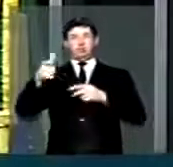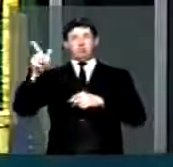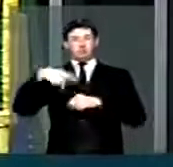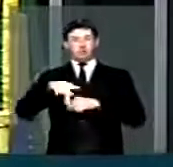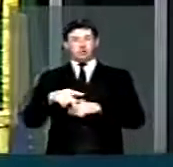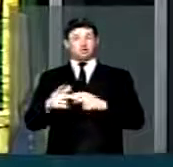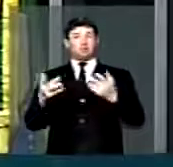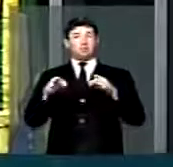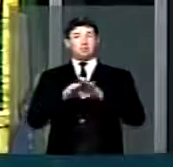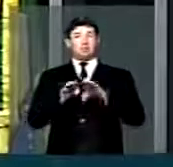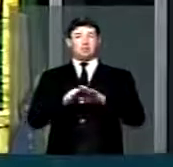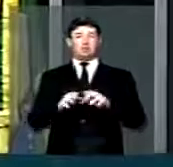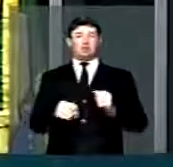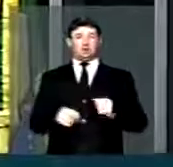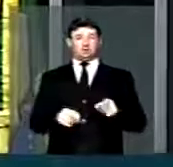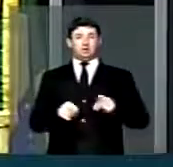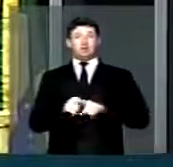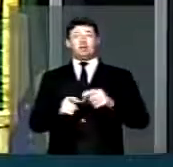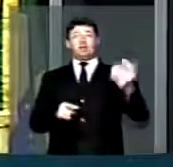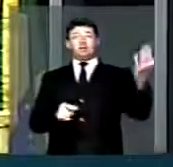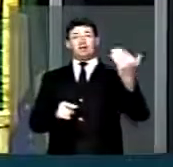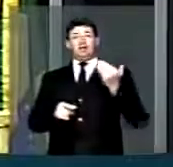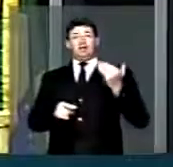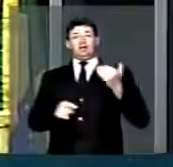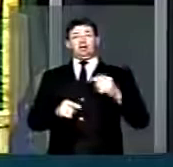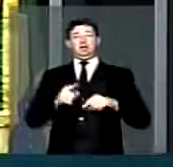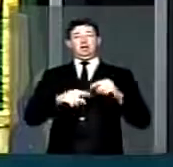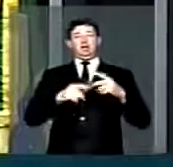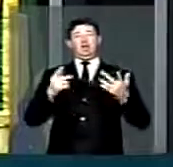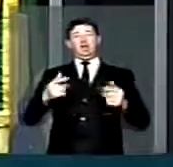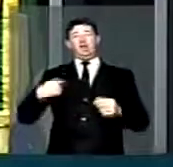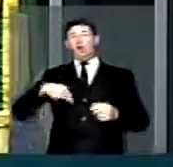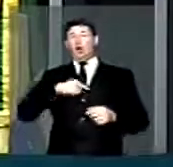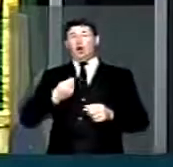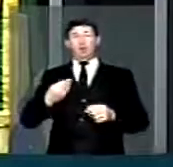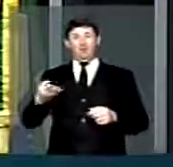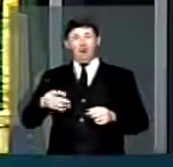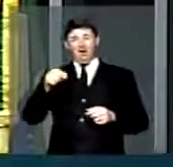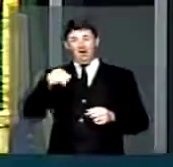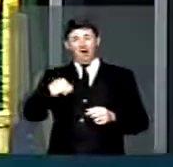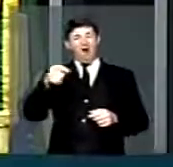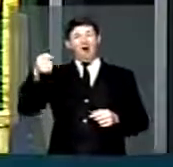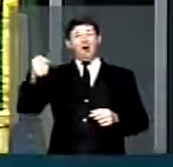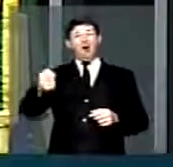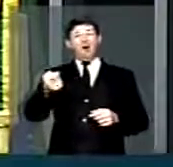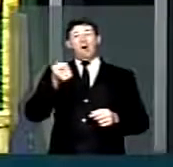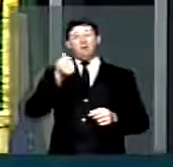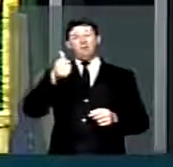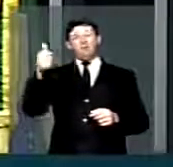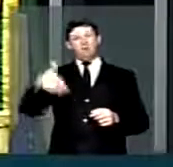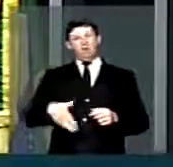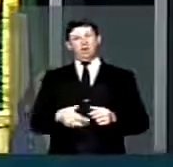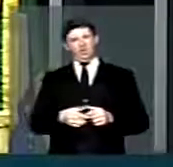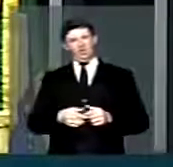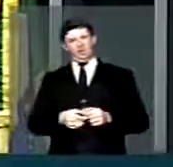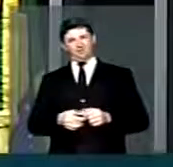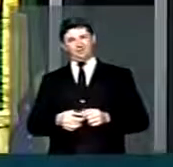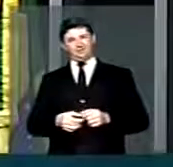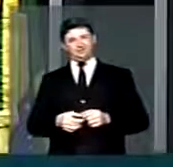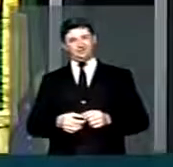a mesma coisa do outro lado da importação. Portanto, é muito pequena a nossa participação no comércio mundial.